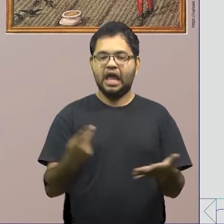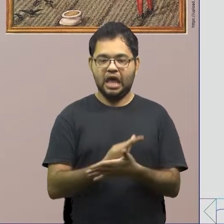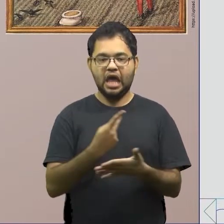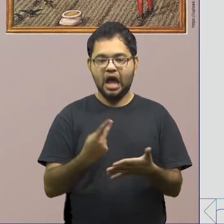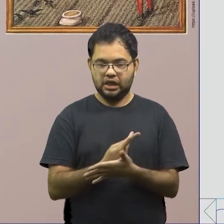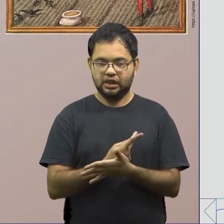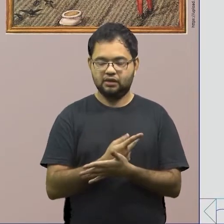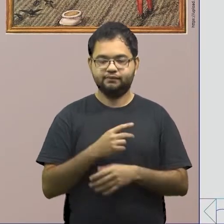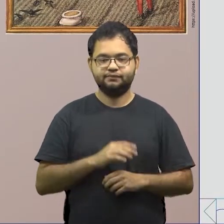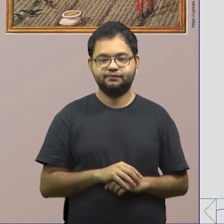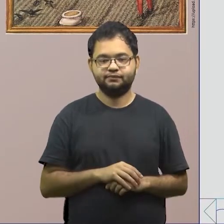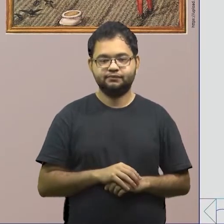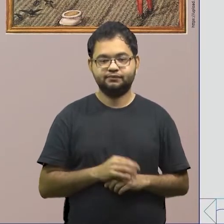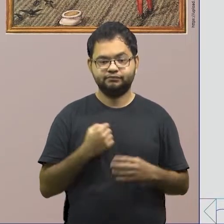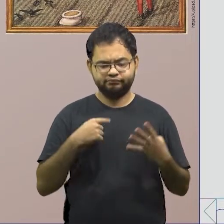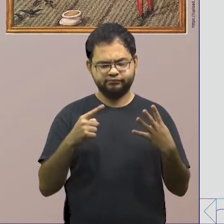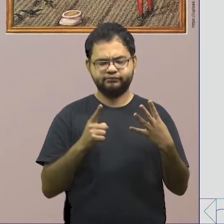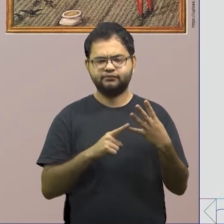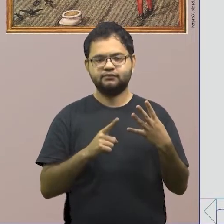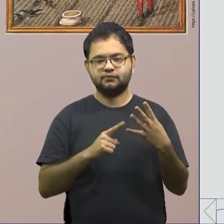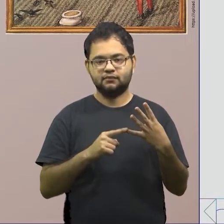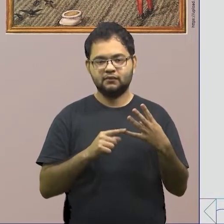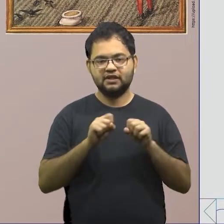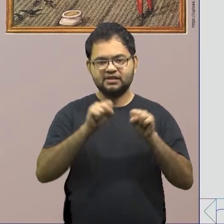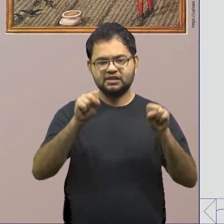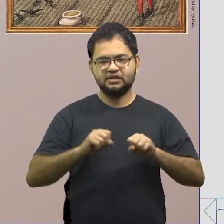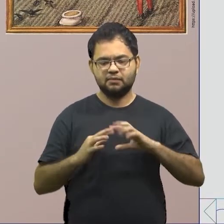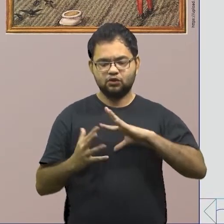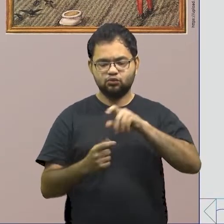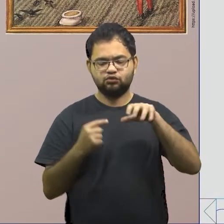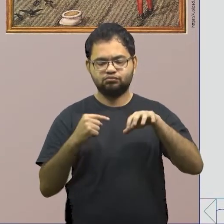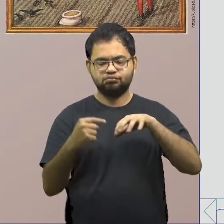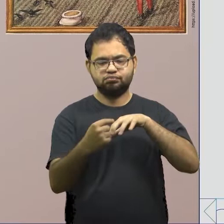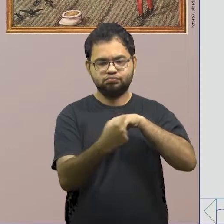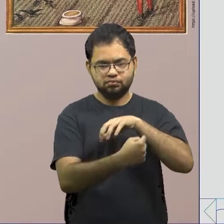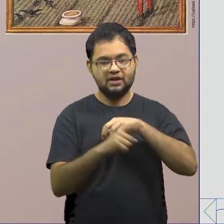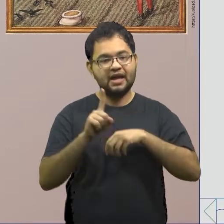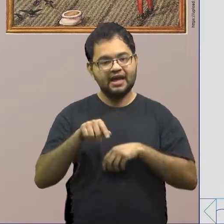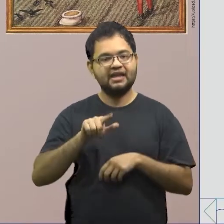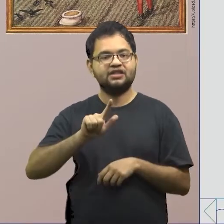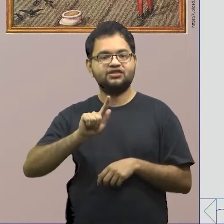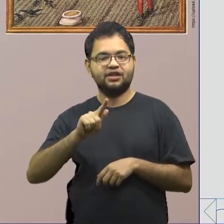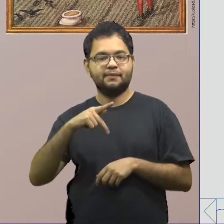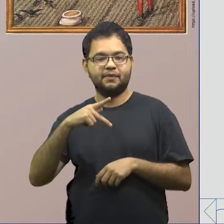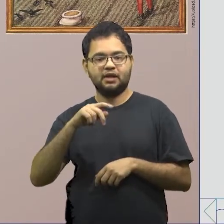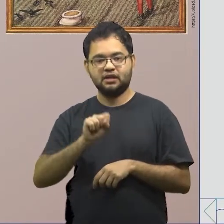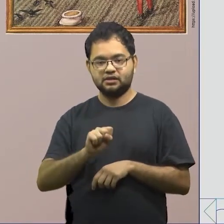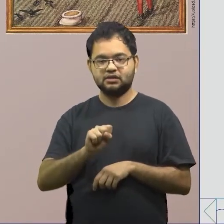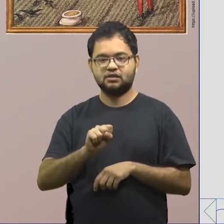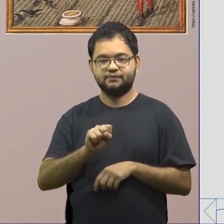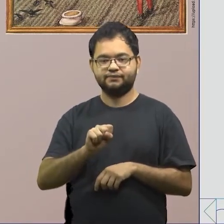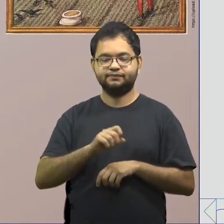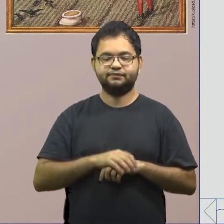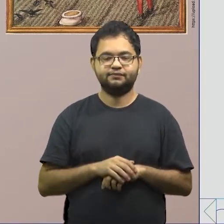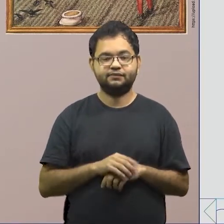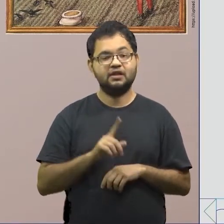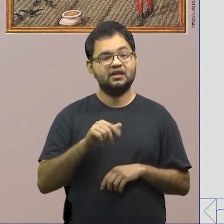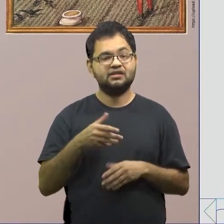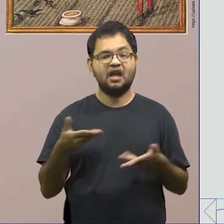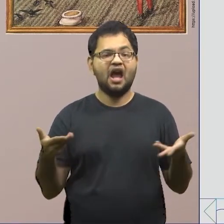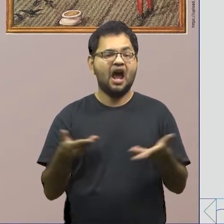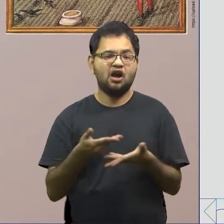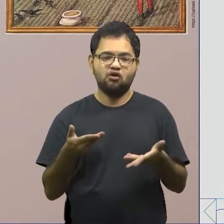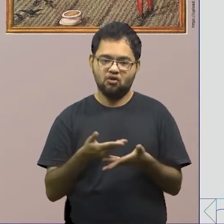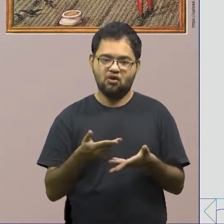de Esse sistema de posicionamento Global nós conhecemos pela sigla GPS e